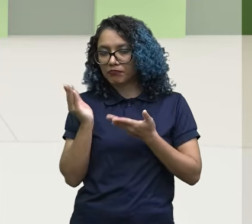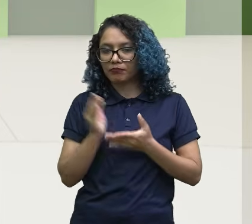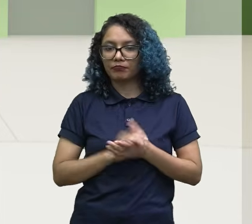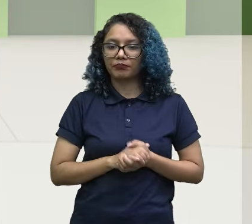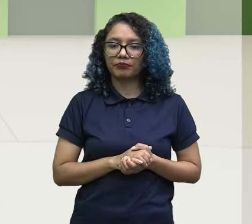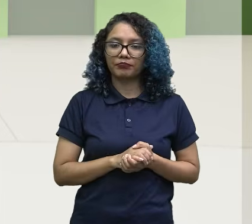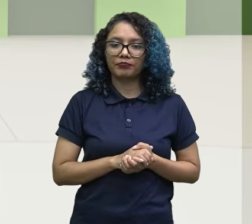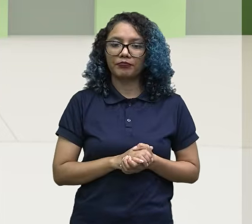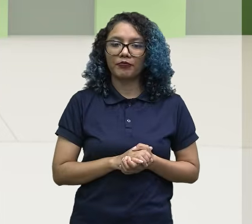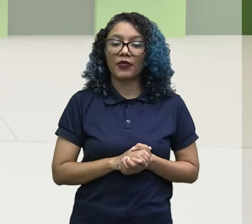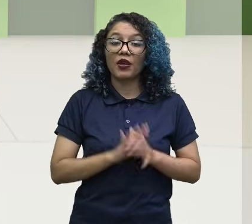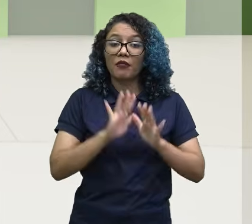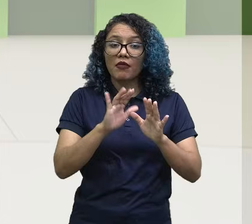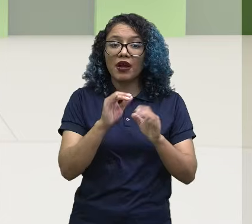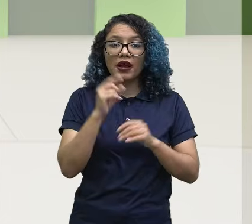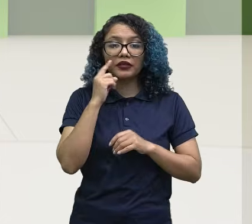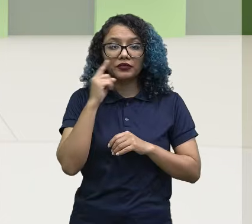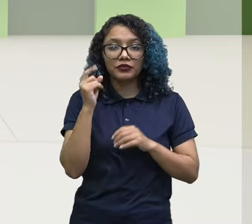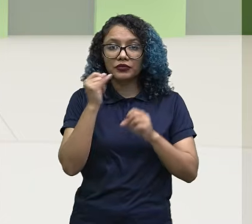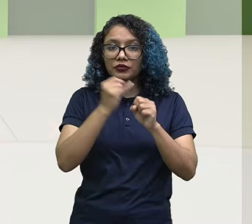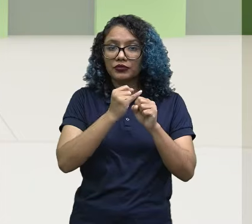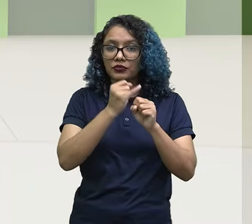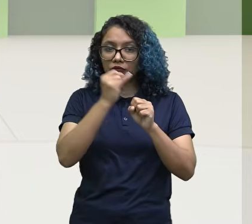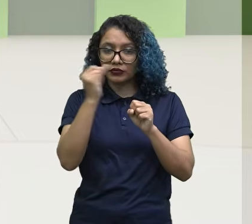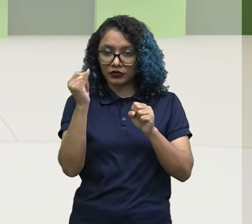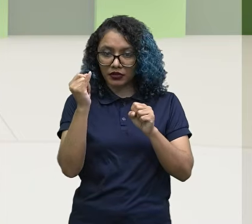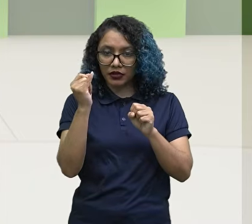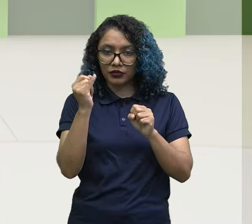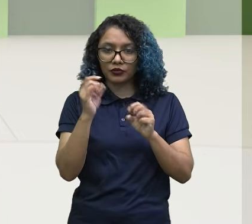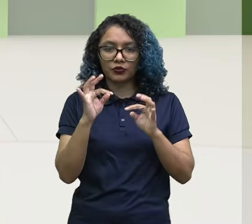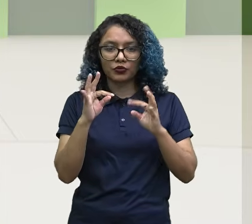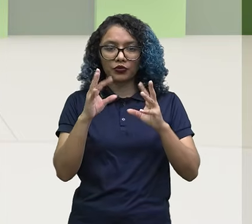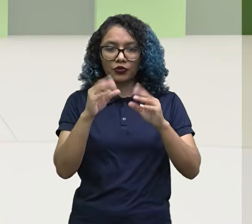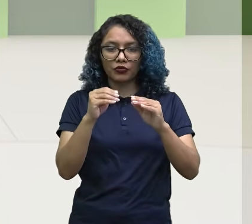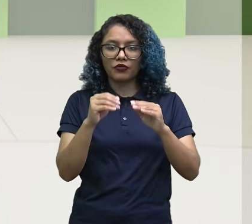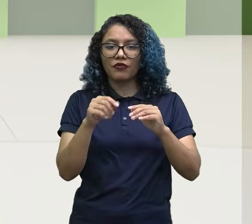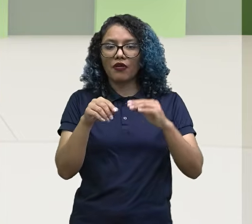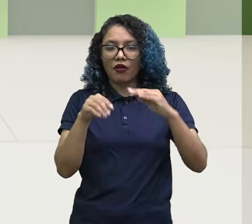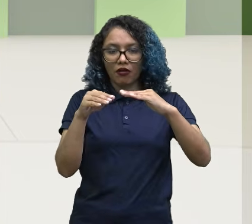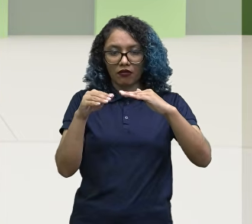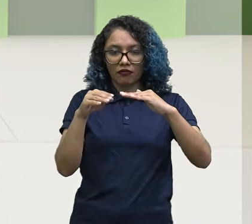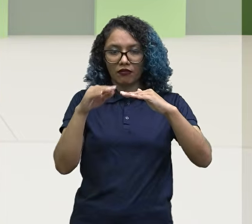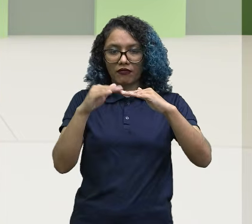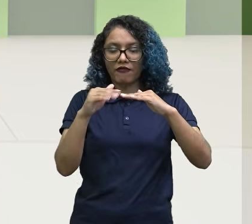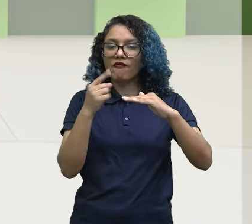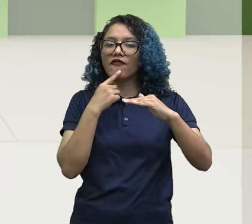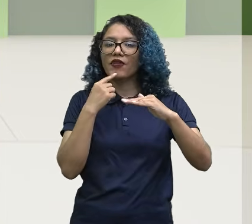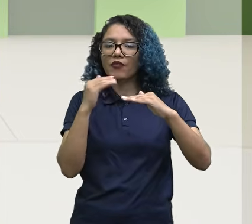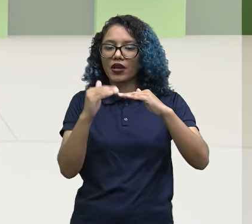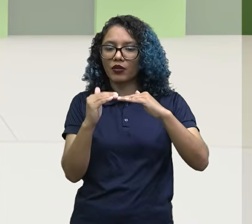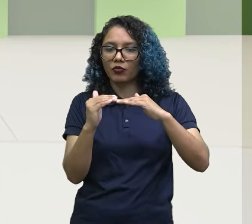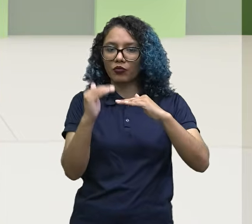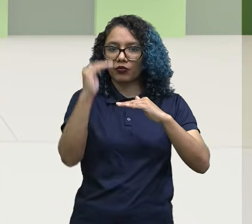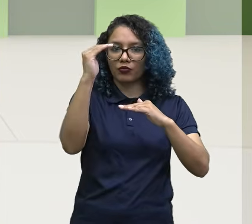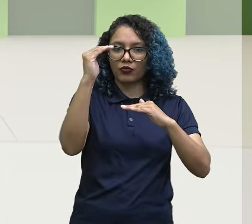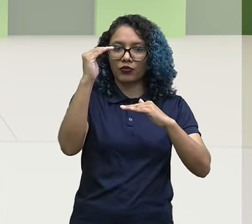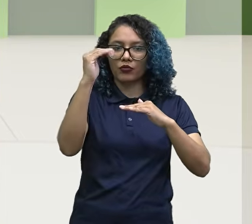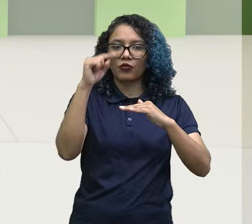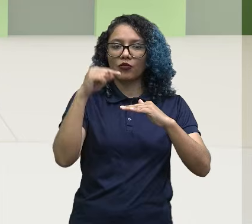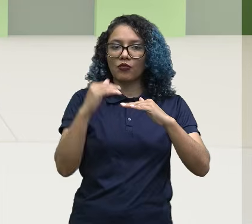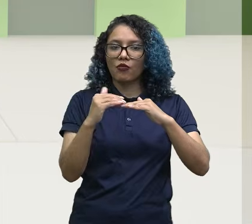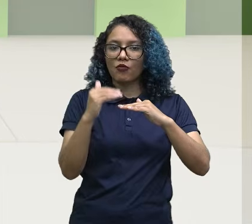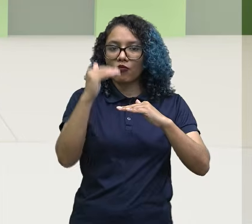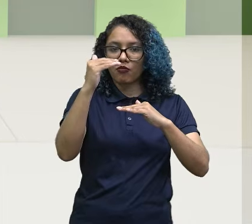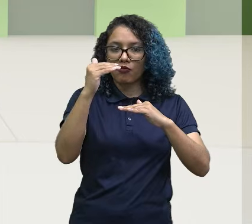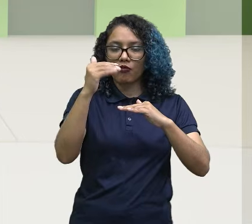No caso dos cátions aqui, que você está vendo, todos esses acima do vermelho, todos, eles têm maior facilidade